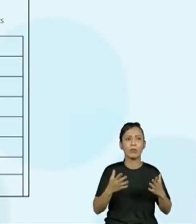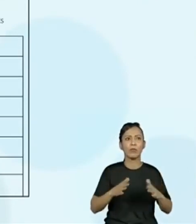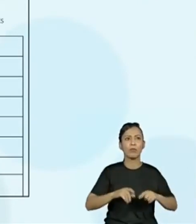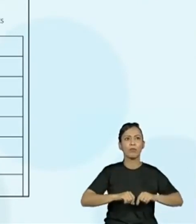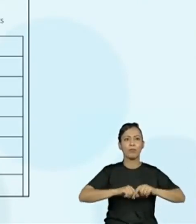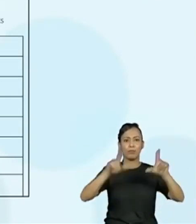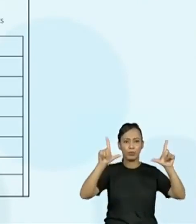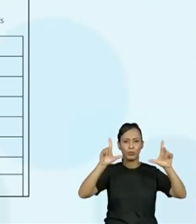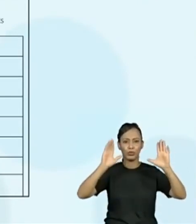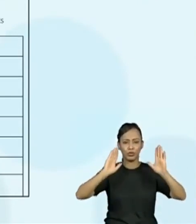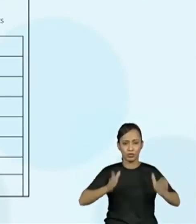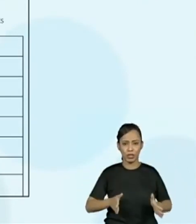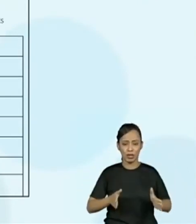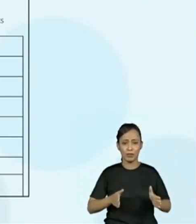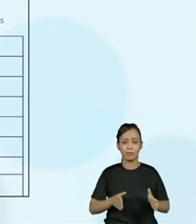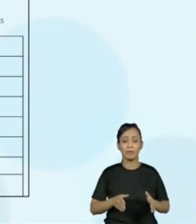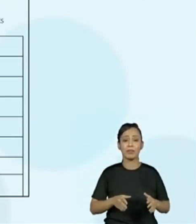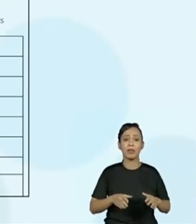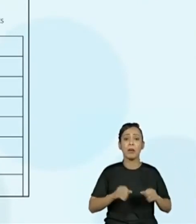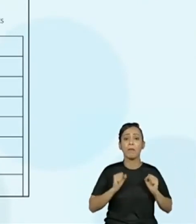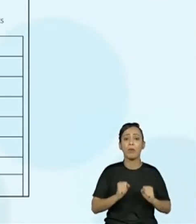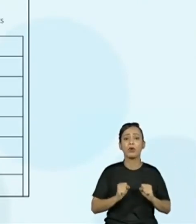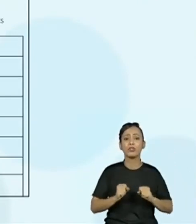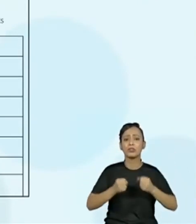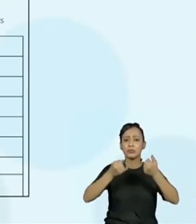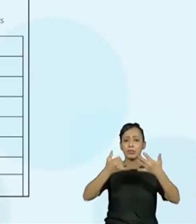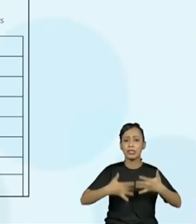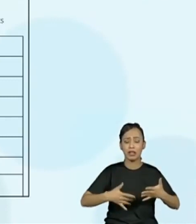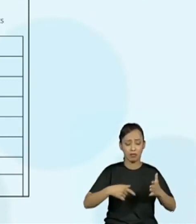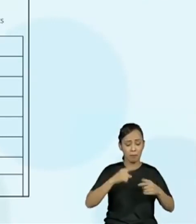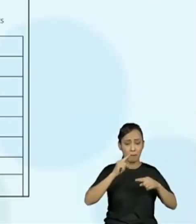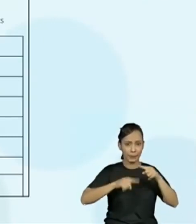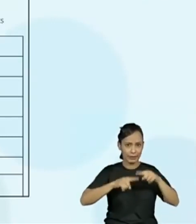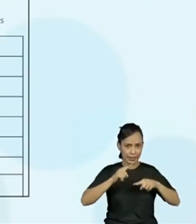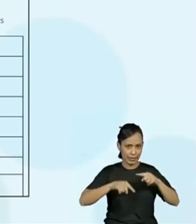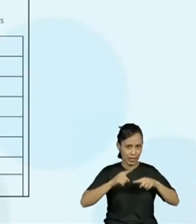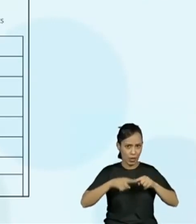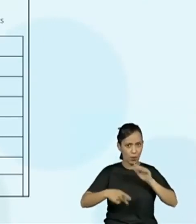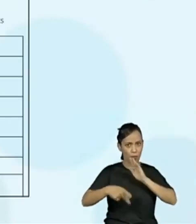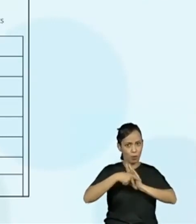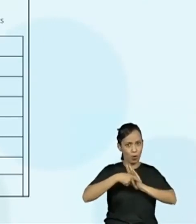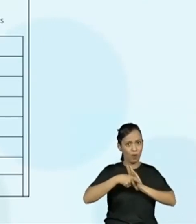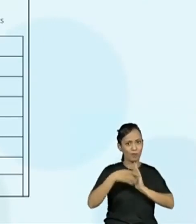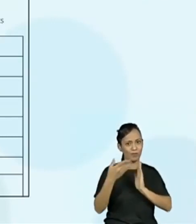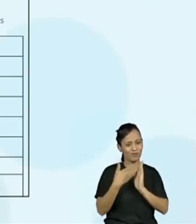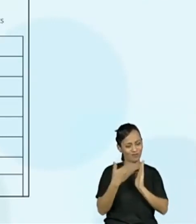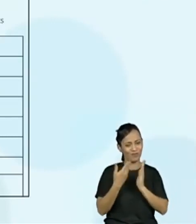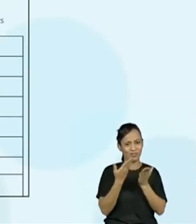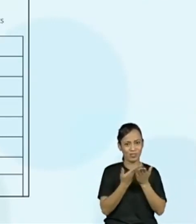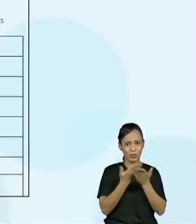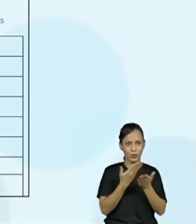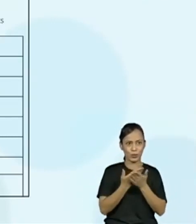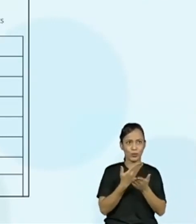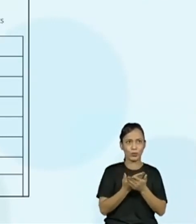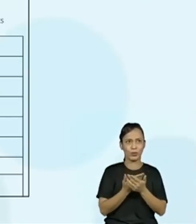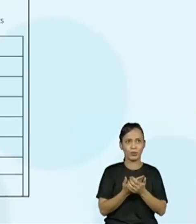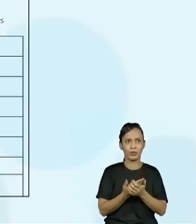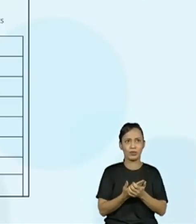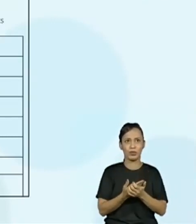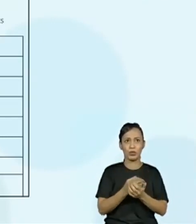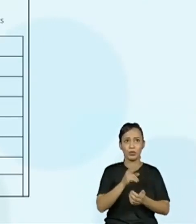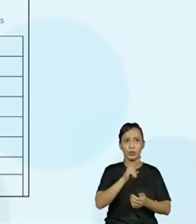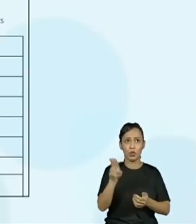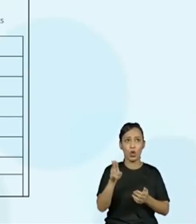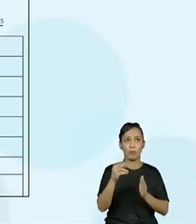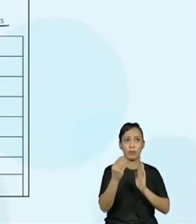Então, eu vou explicar. Professores, é um recorte do material, tá bom? Mas eu vou ler, ó. Ficha para registro